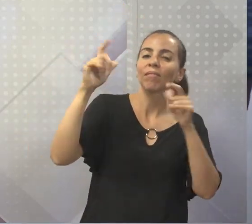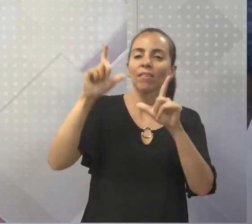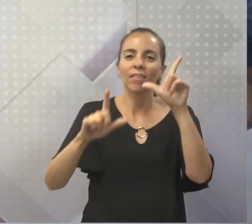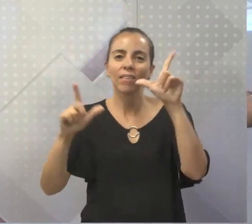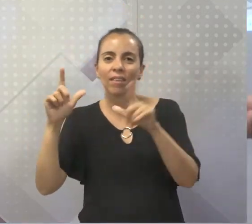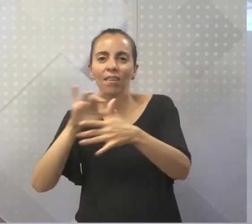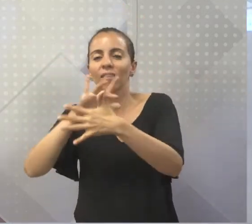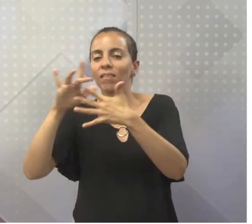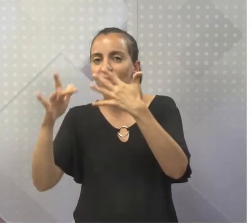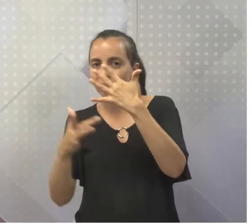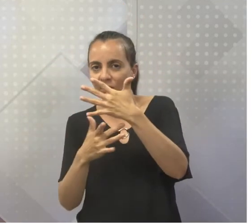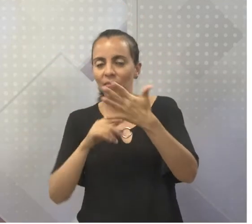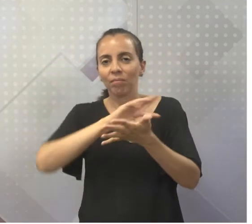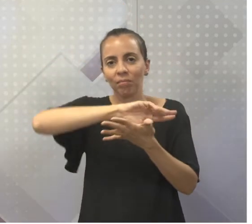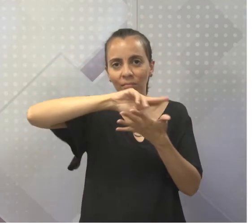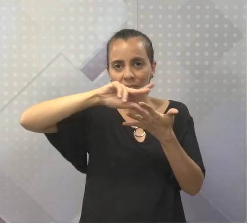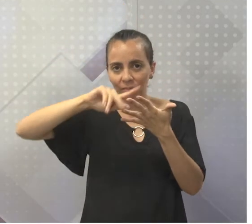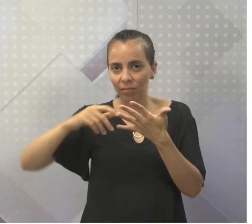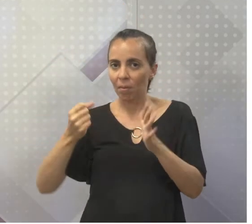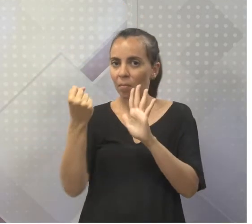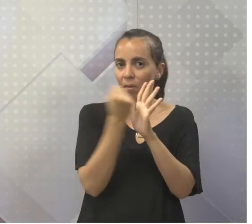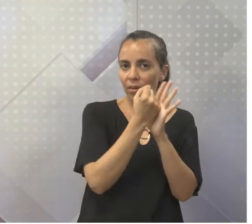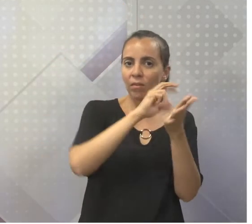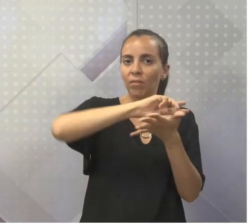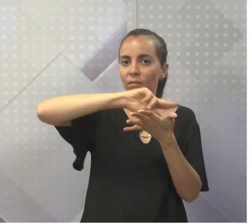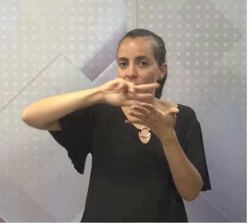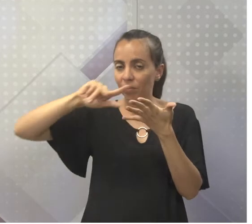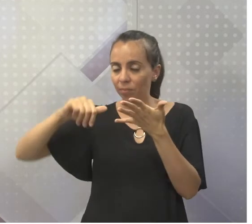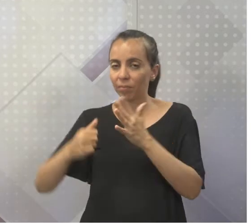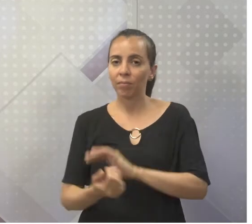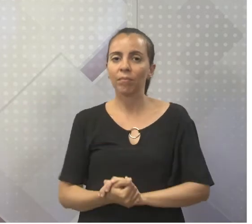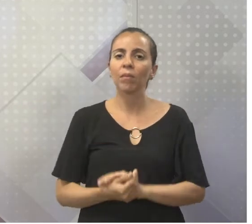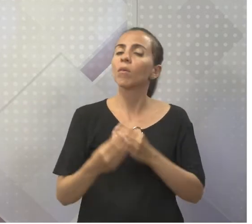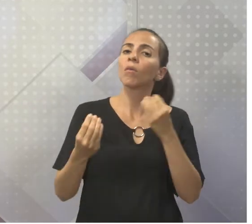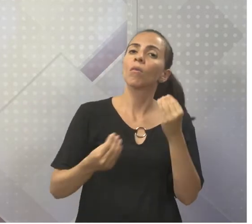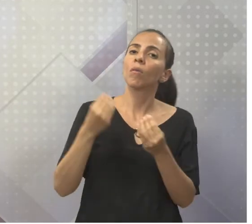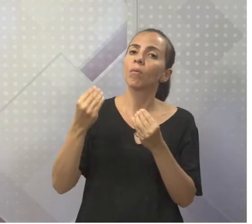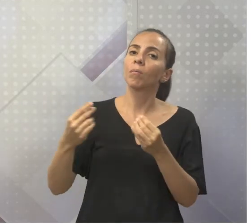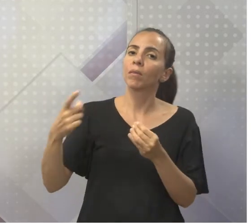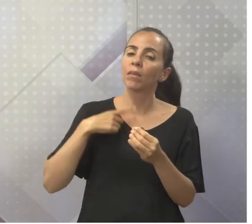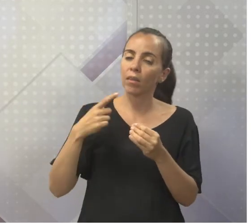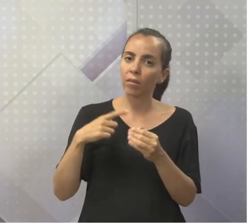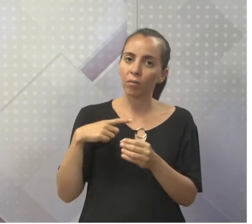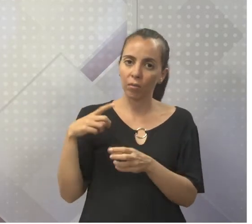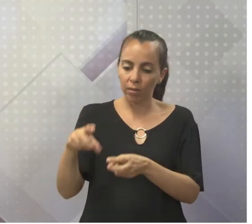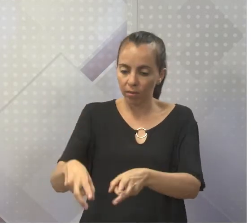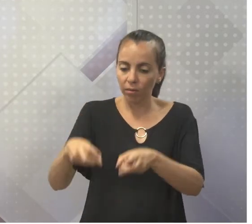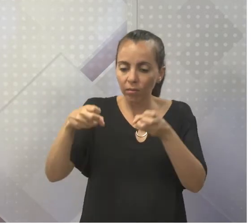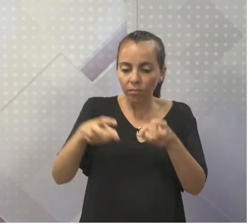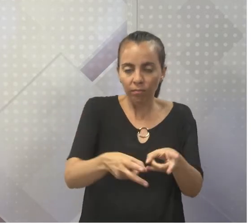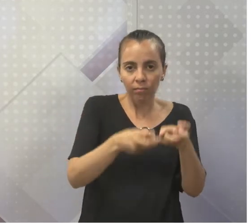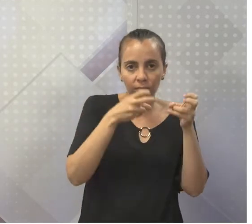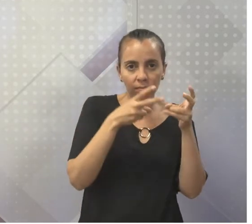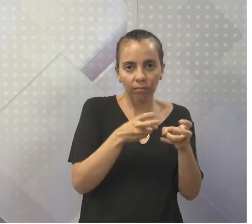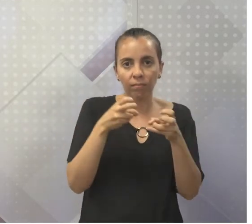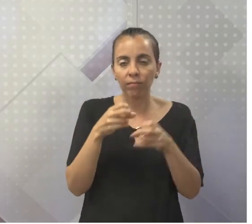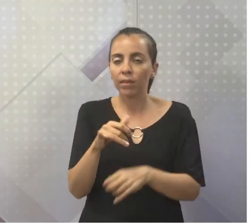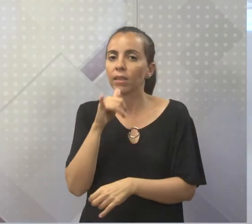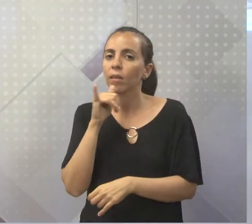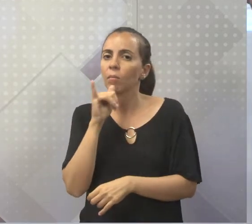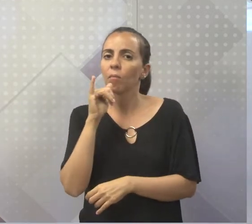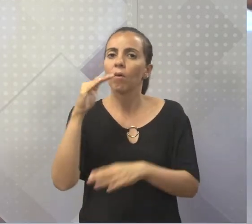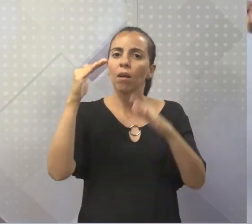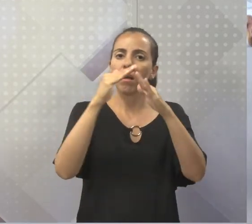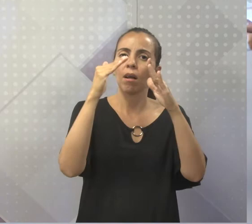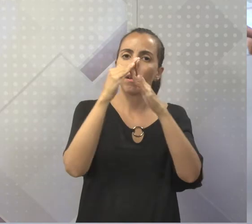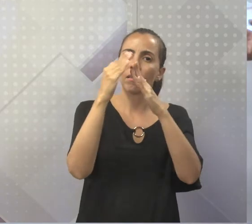Cristiano Ronaldo bom para isso gente tem onde é que vem ó vem das estações ó ó os móveis as casas de madeira